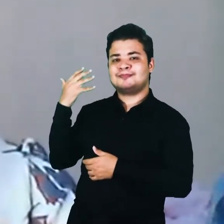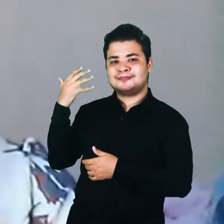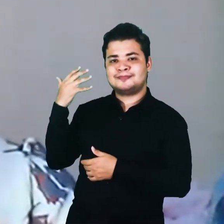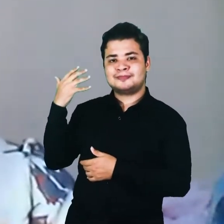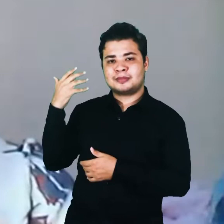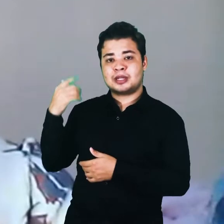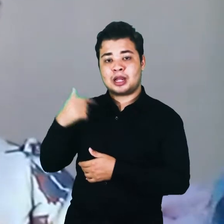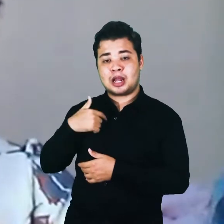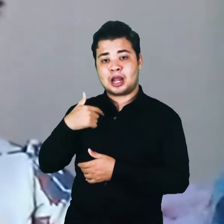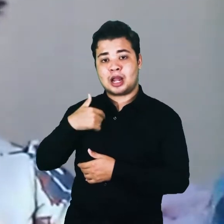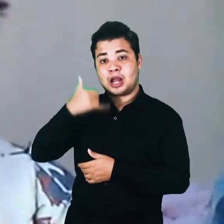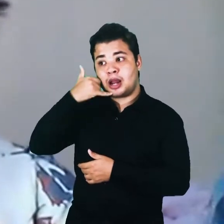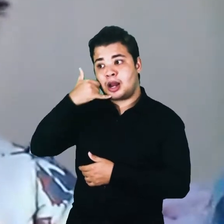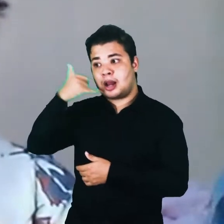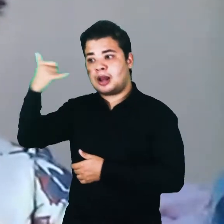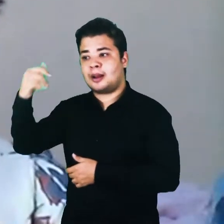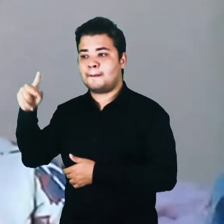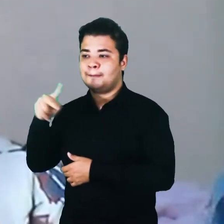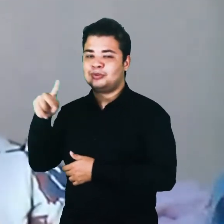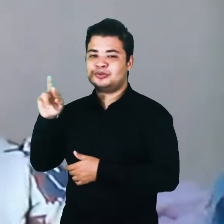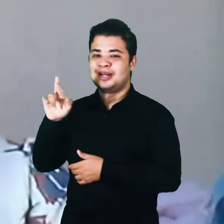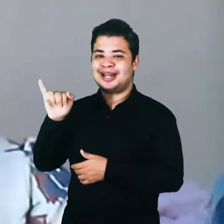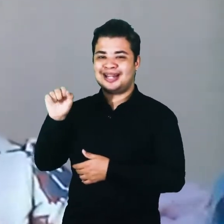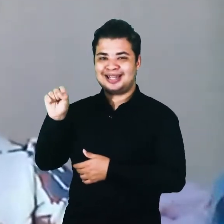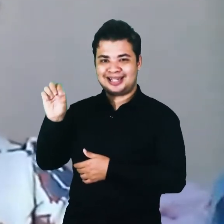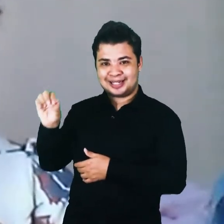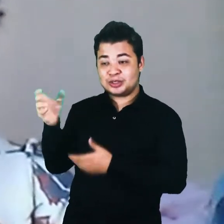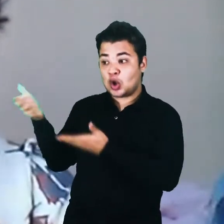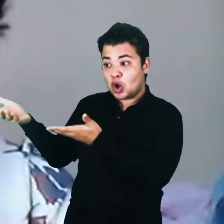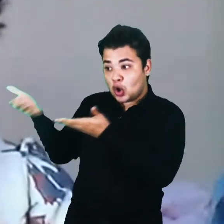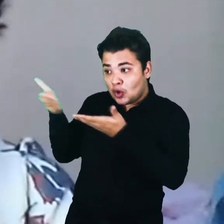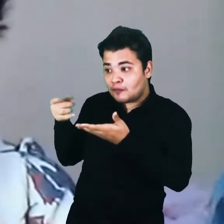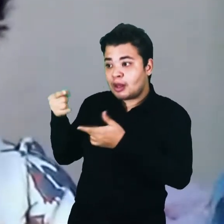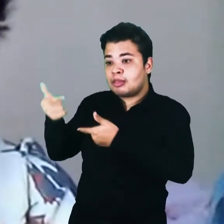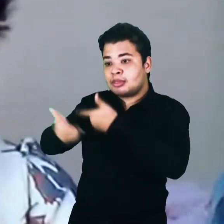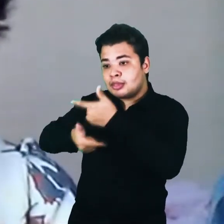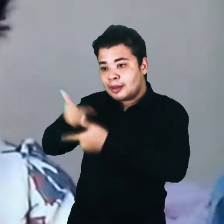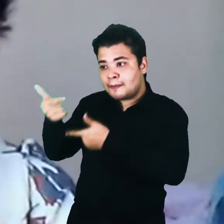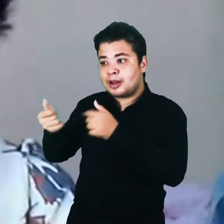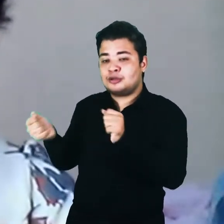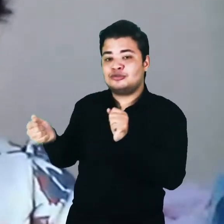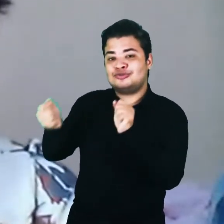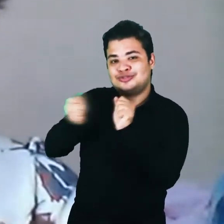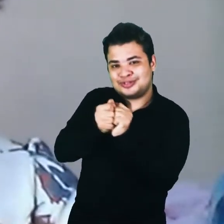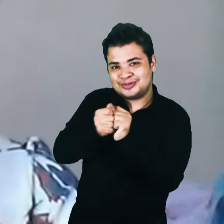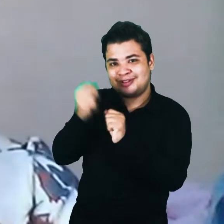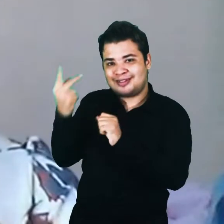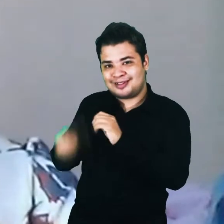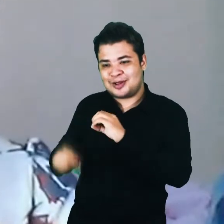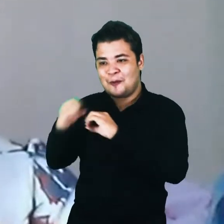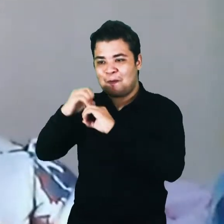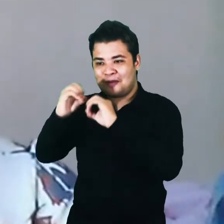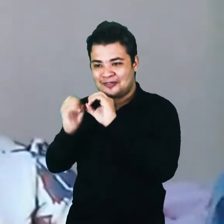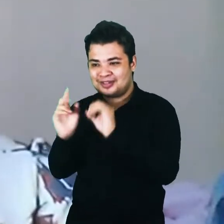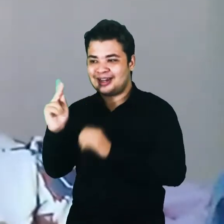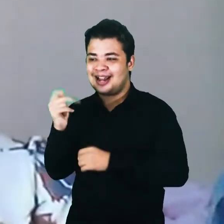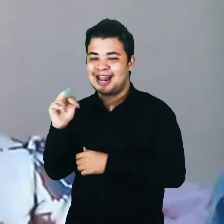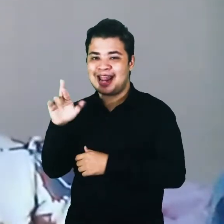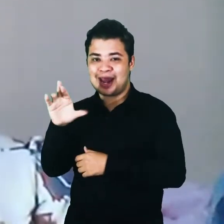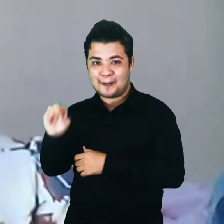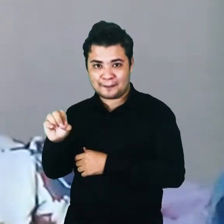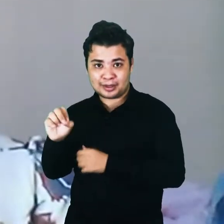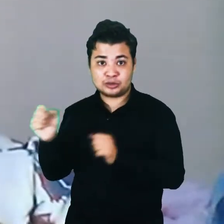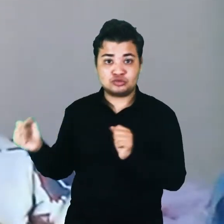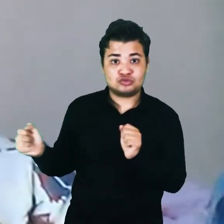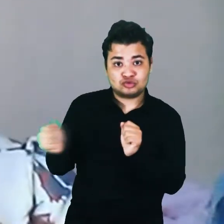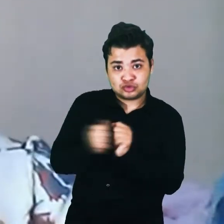de quando eu liguei para o professor Riso, convidando o herbário da UFG para ser incorporado, então,